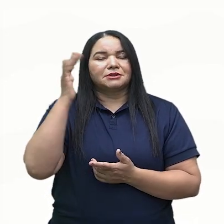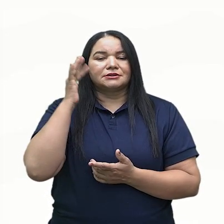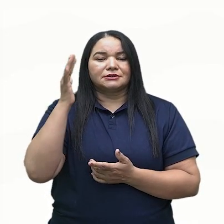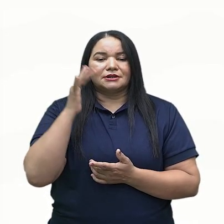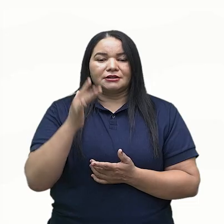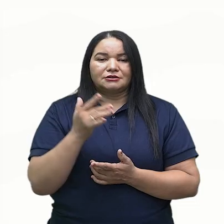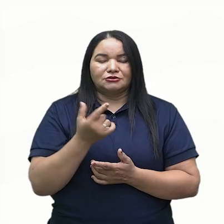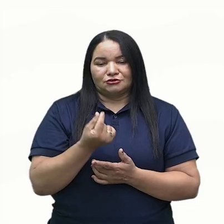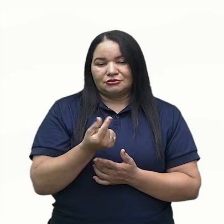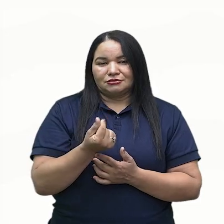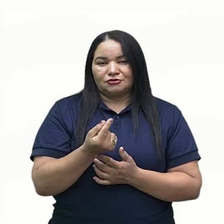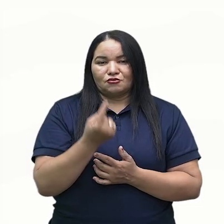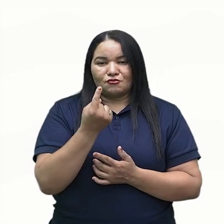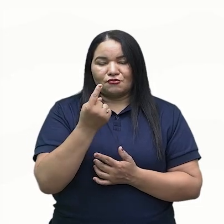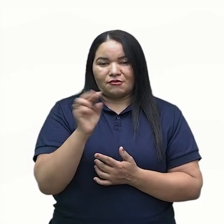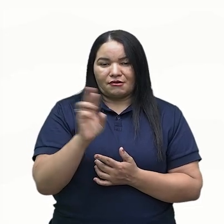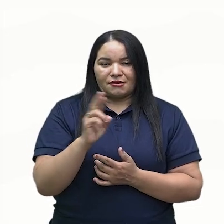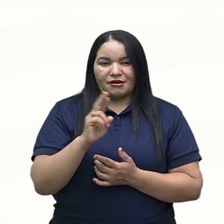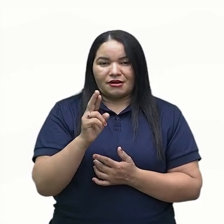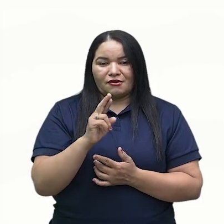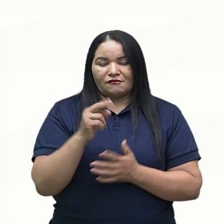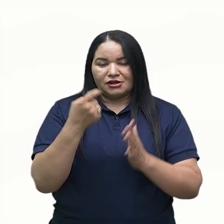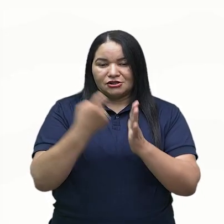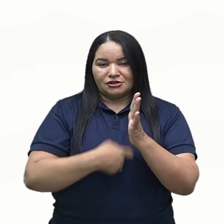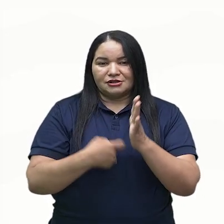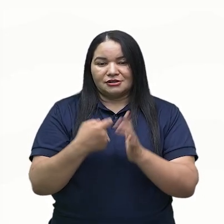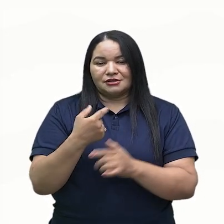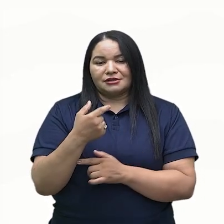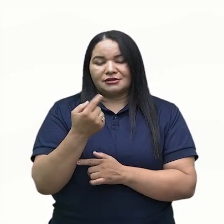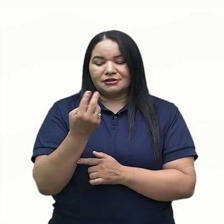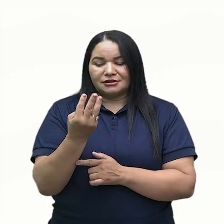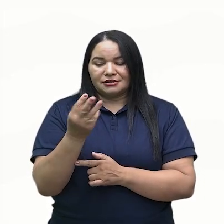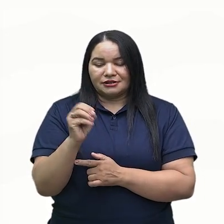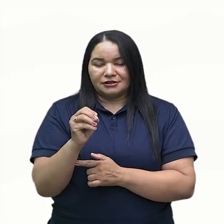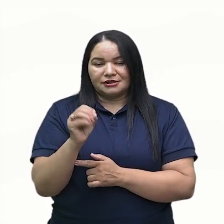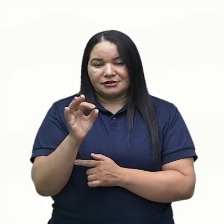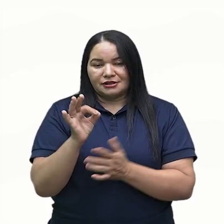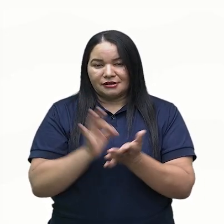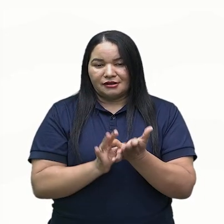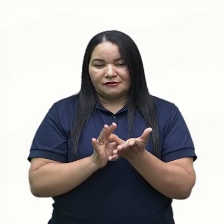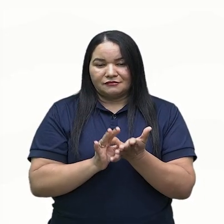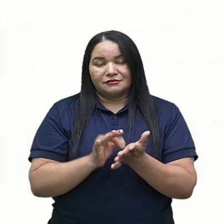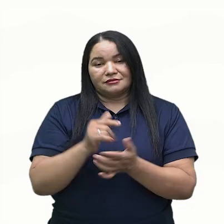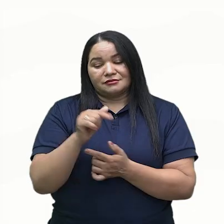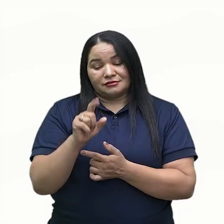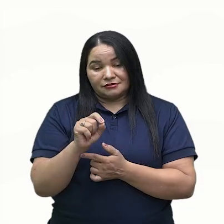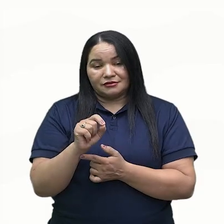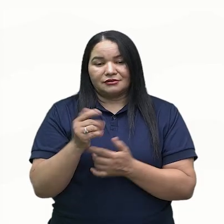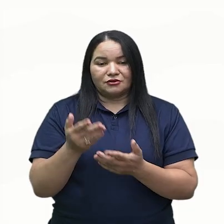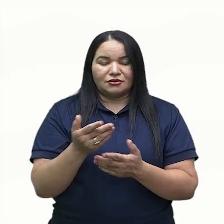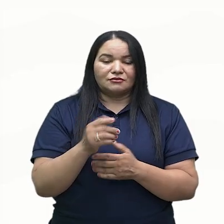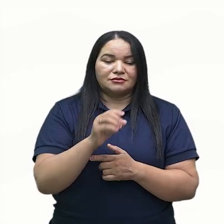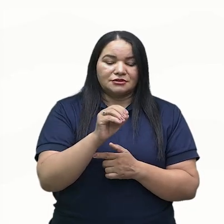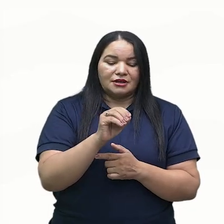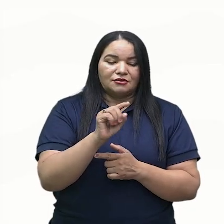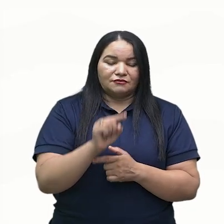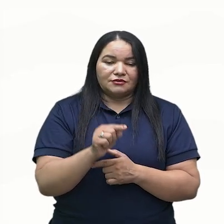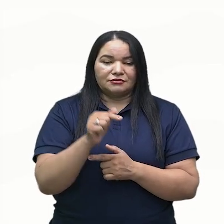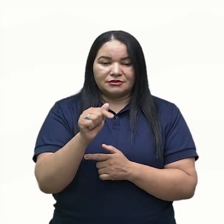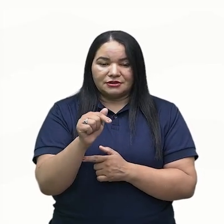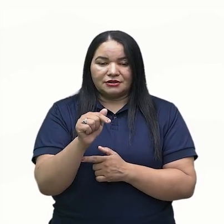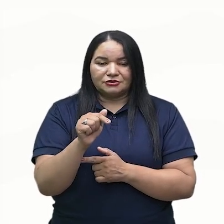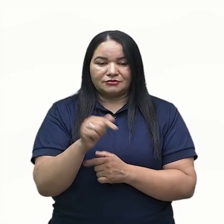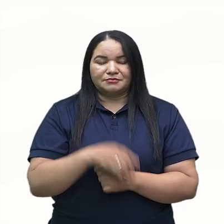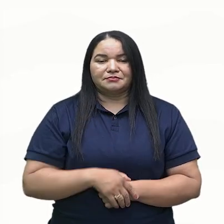De R$ 1 eu quero tirar 30 centavos. Quanto que me sobra? 70 centavos, ou seja,